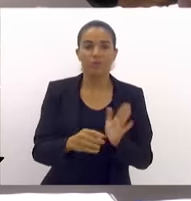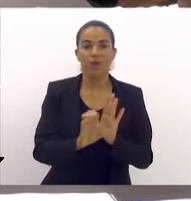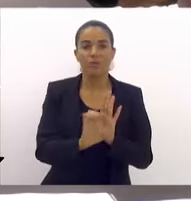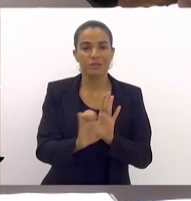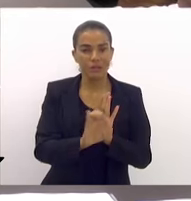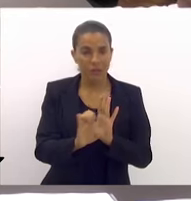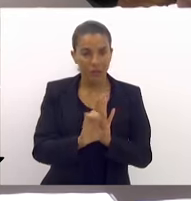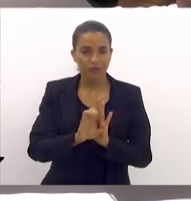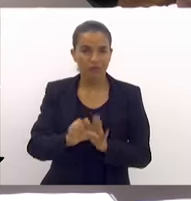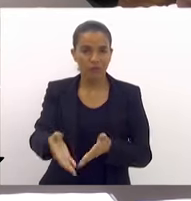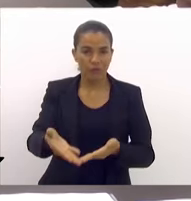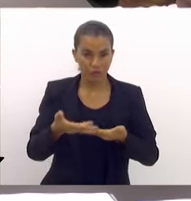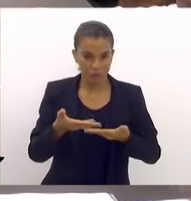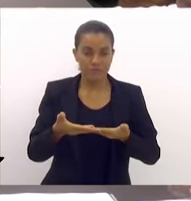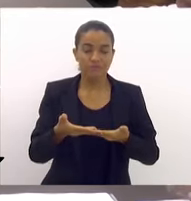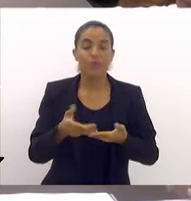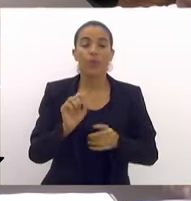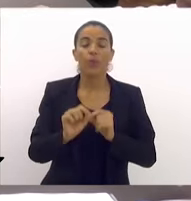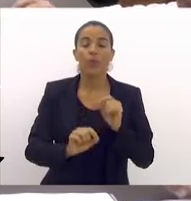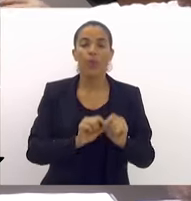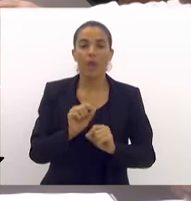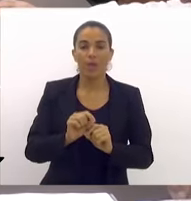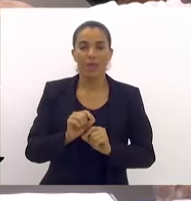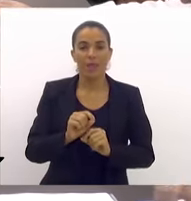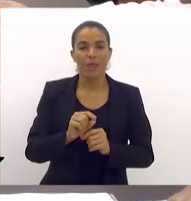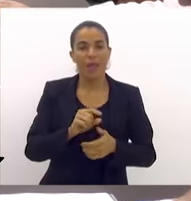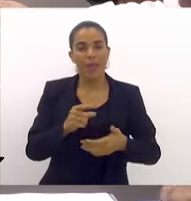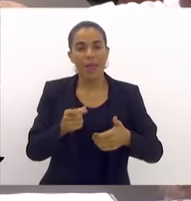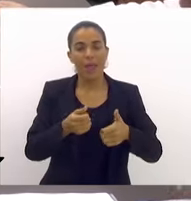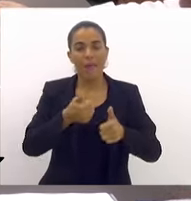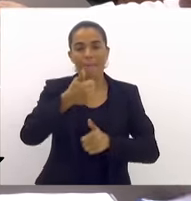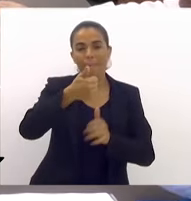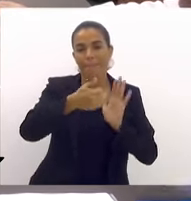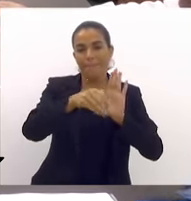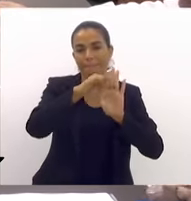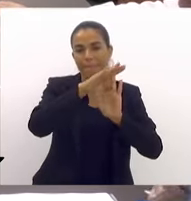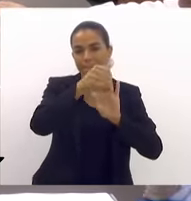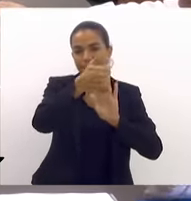convocação, que é a questão de ordem acerca